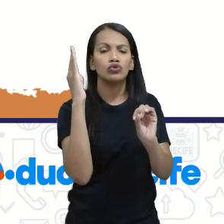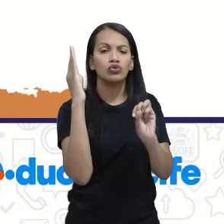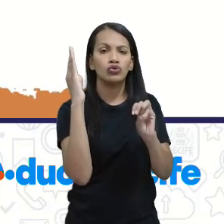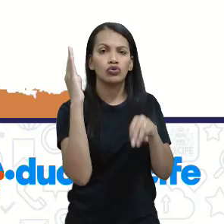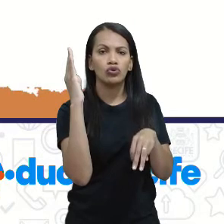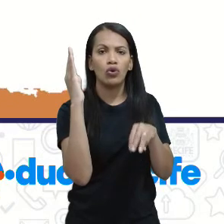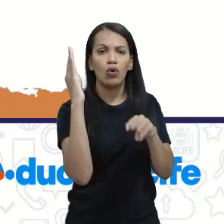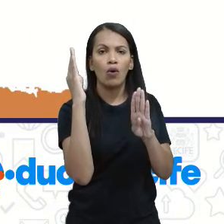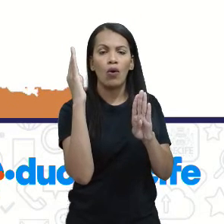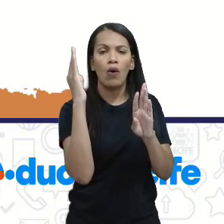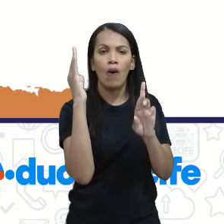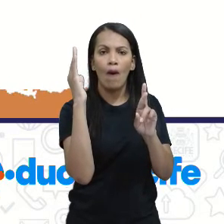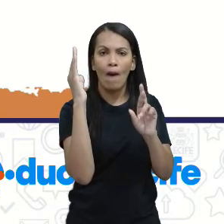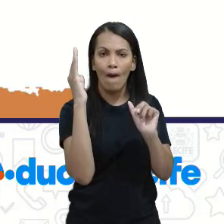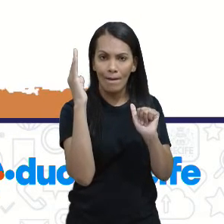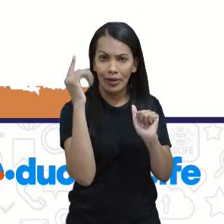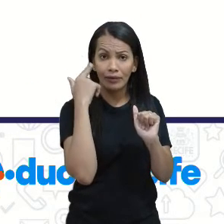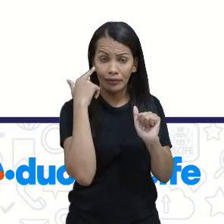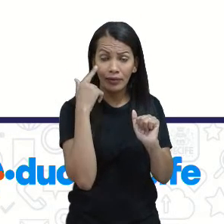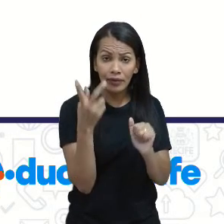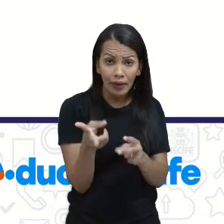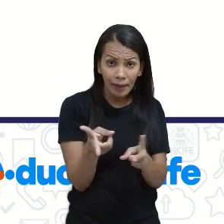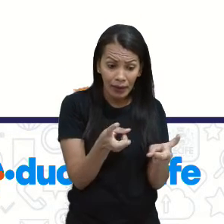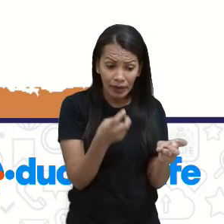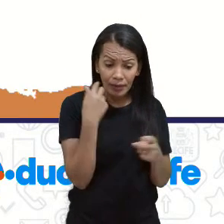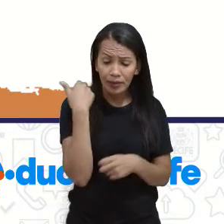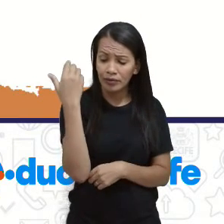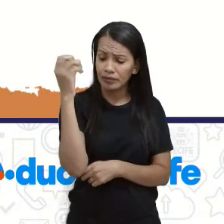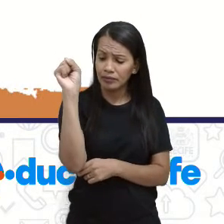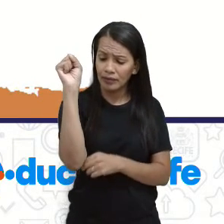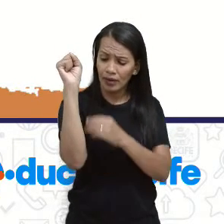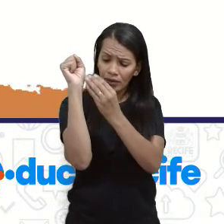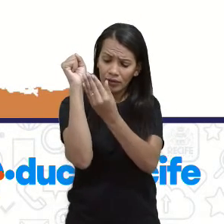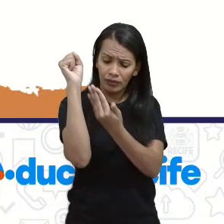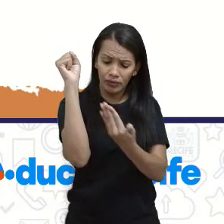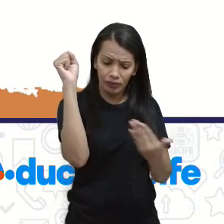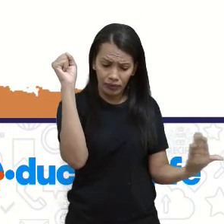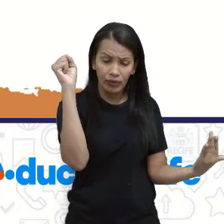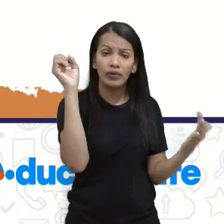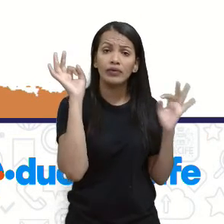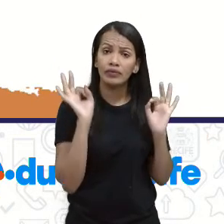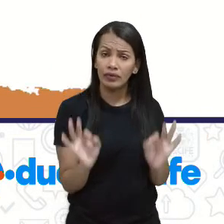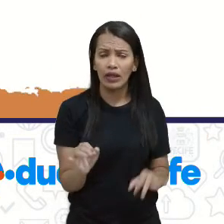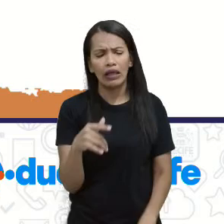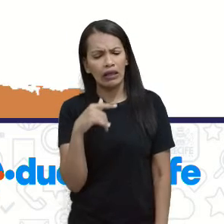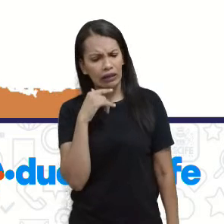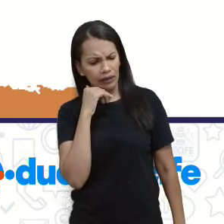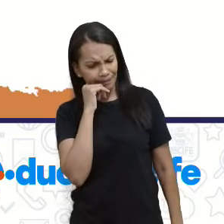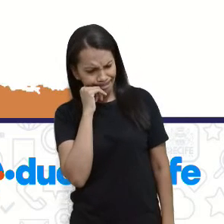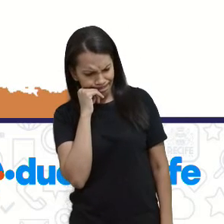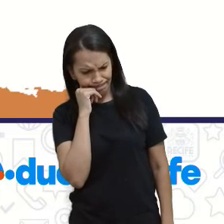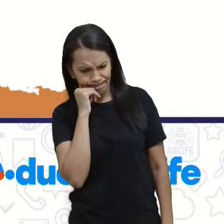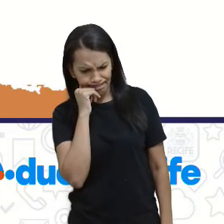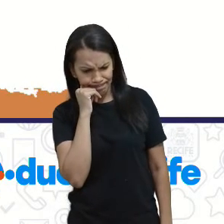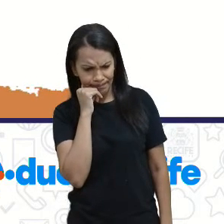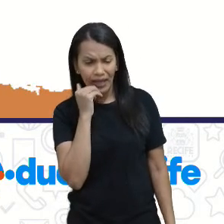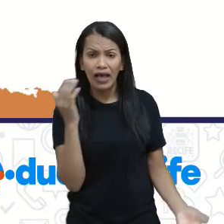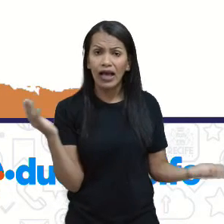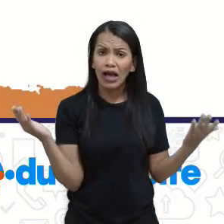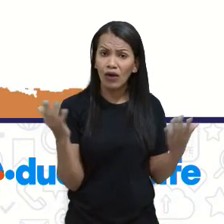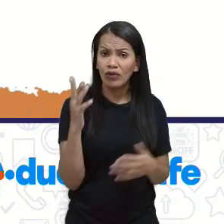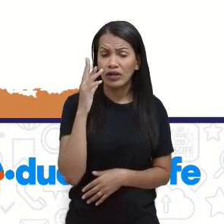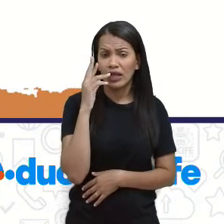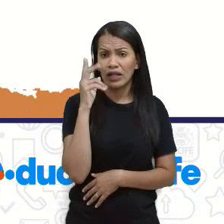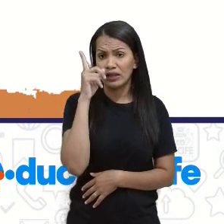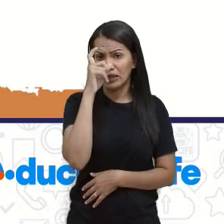seja lá, você observa, vou deixar só o cabo de vassoura que é melhor. Aí você vai ver, eita, ficou difícil de ver a sombra,